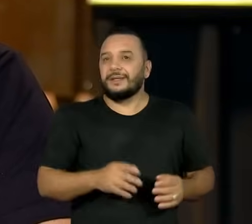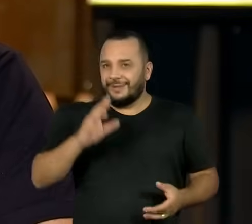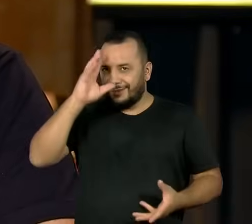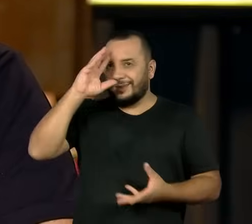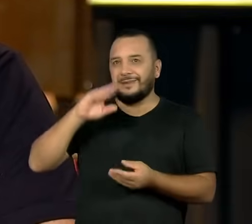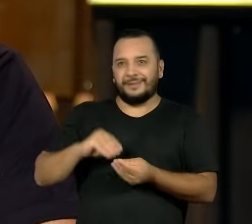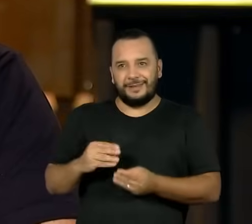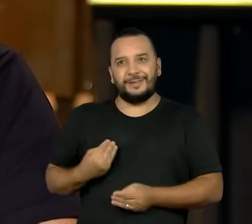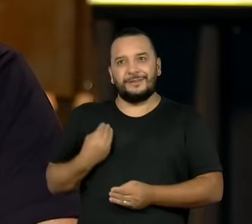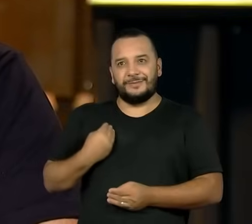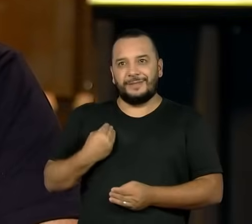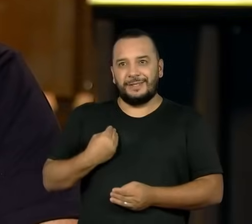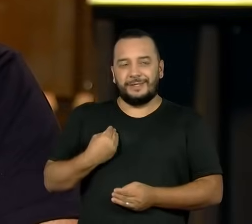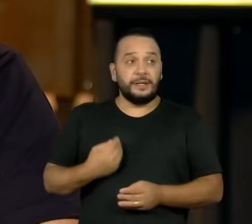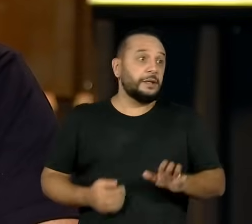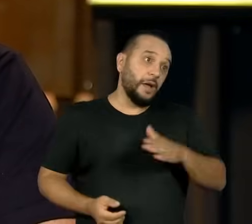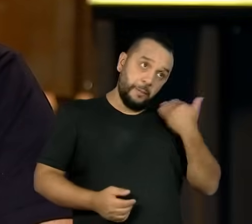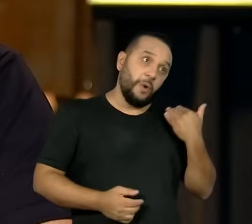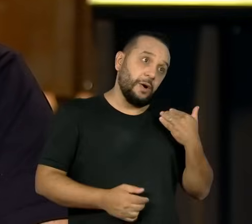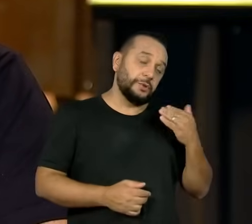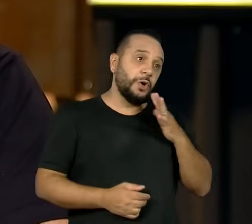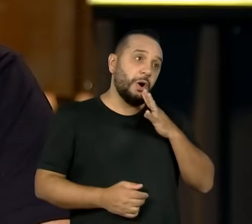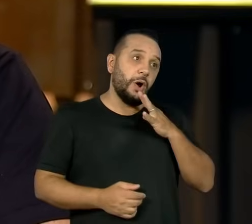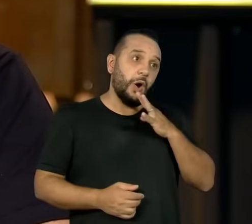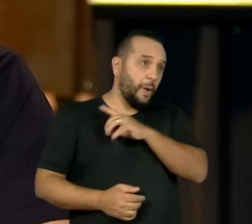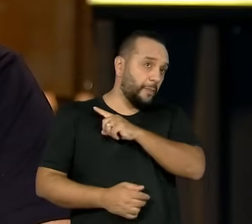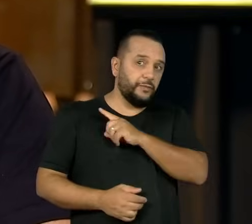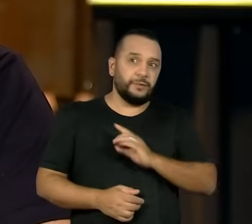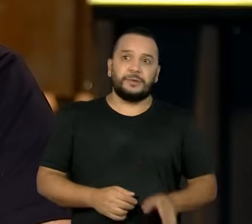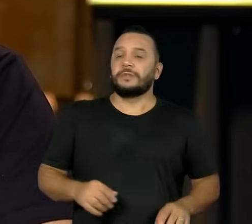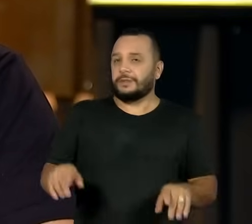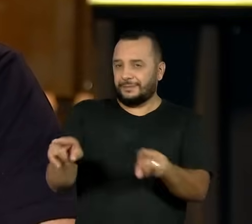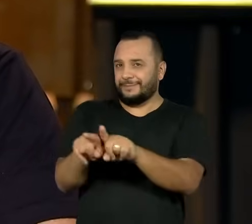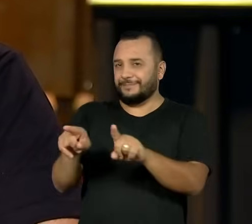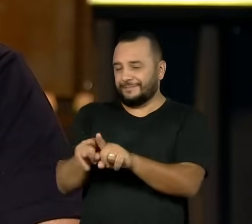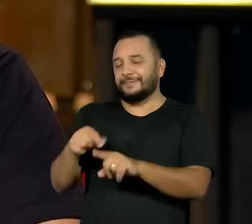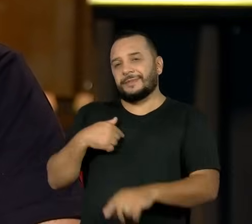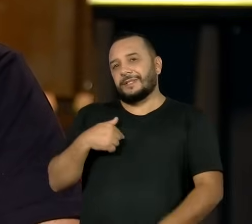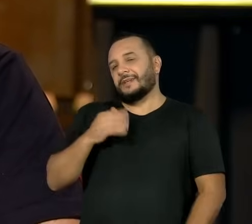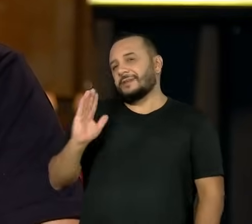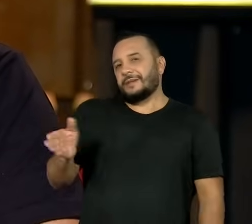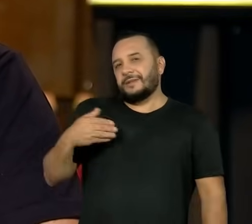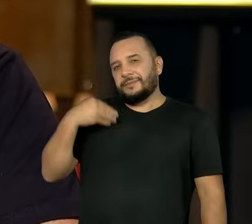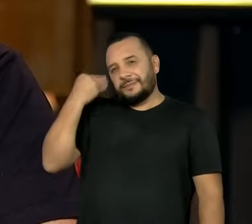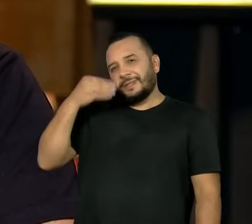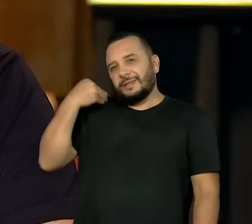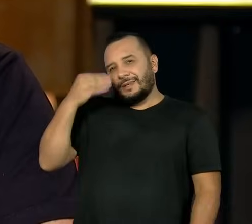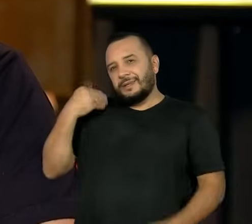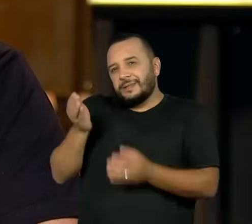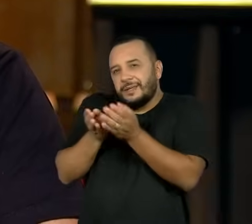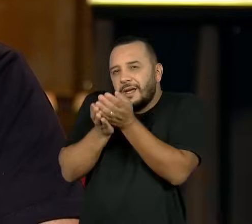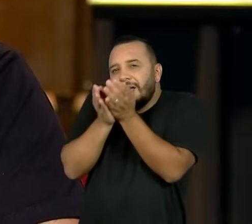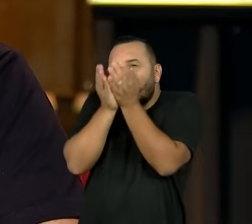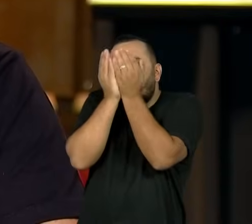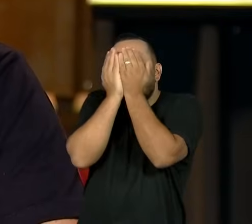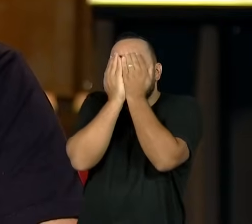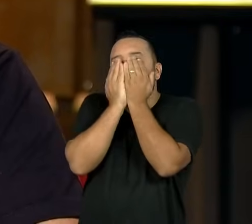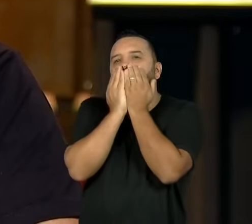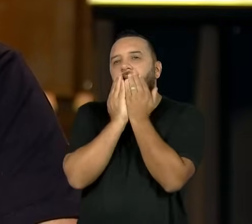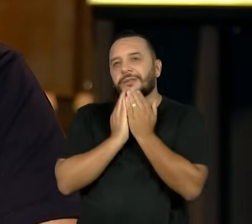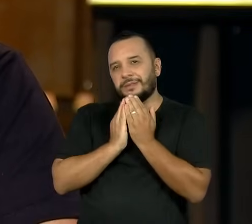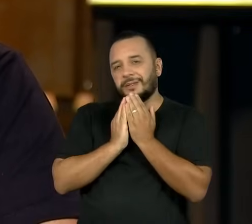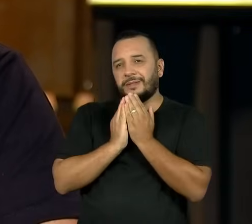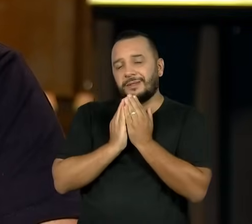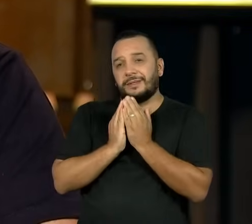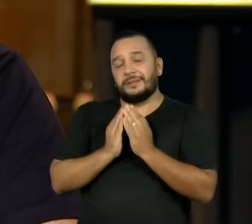vida, exatamente. E a morte, obviamente. Então, acho que a experiência com a ayahuasca, ela não é à toa que ela é